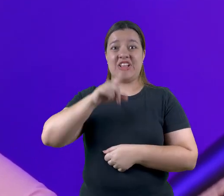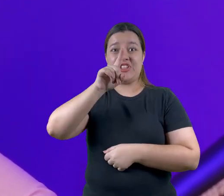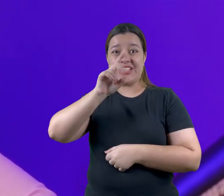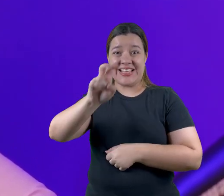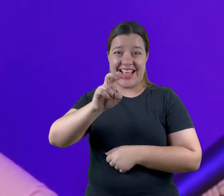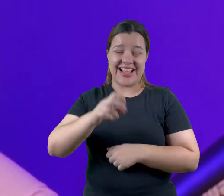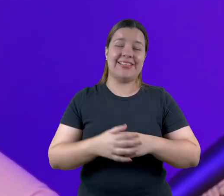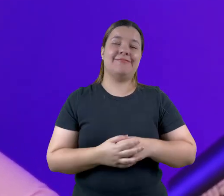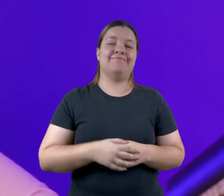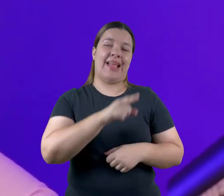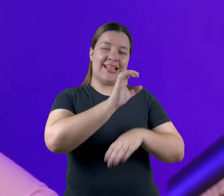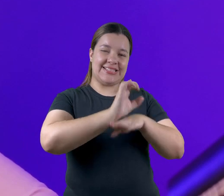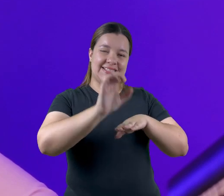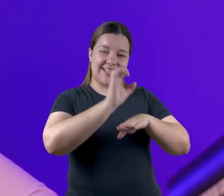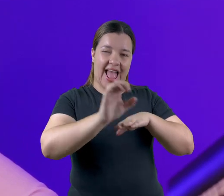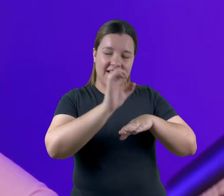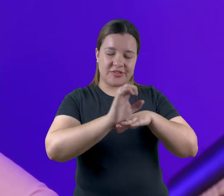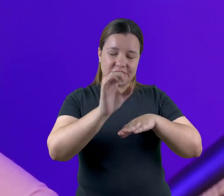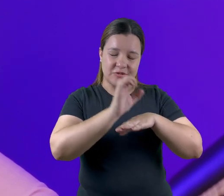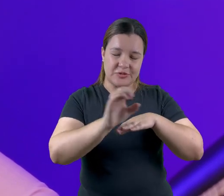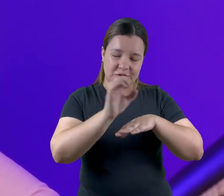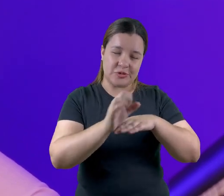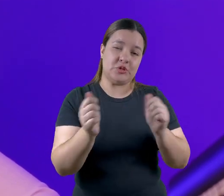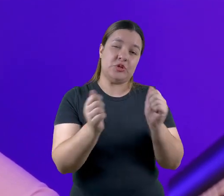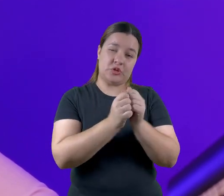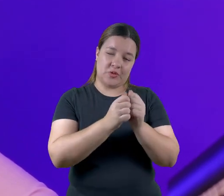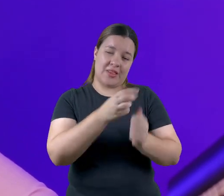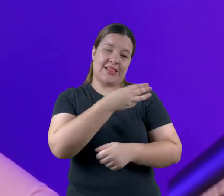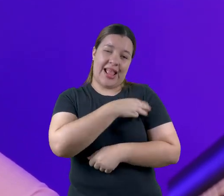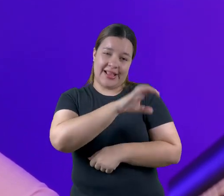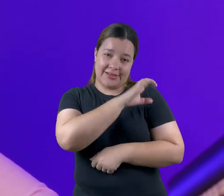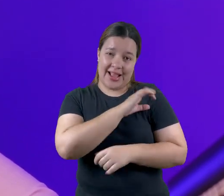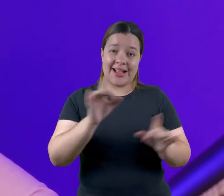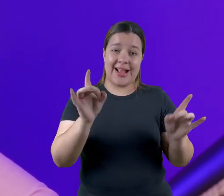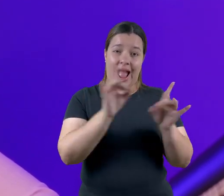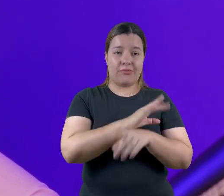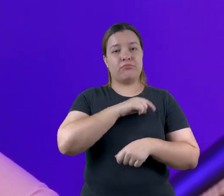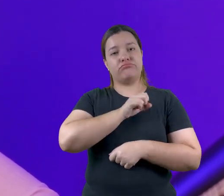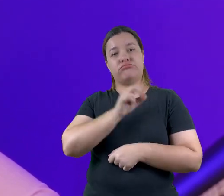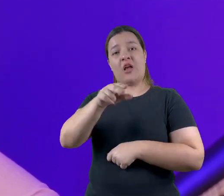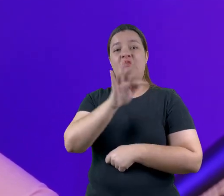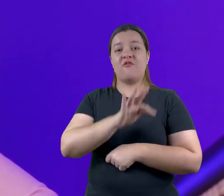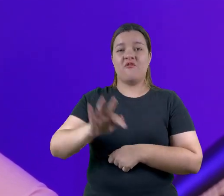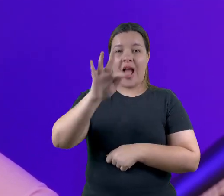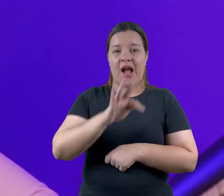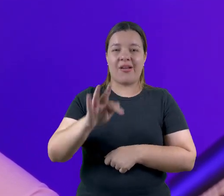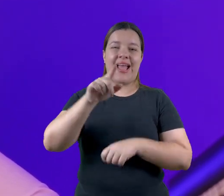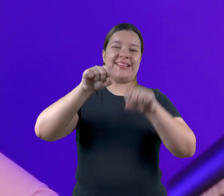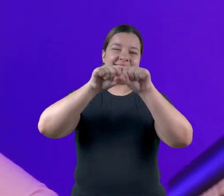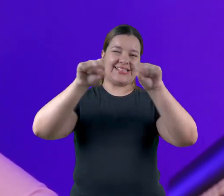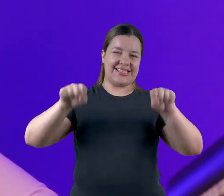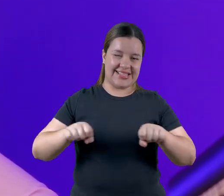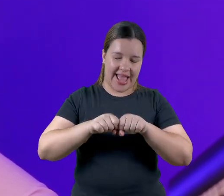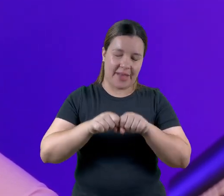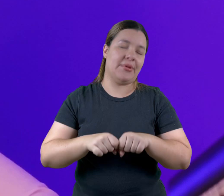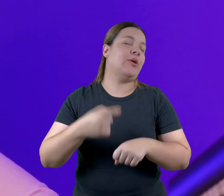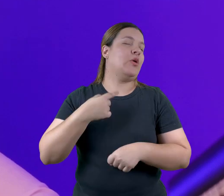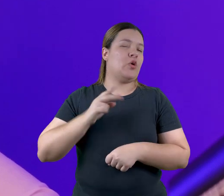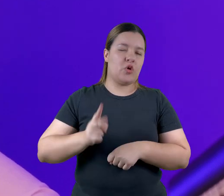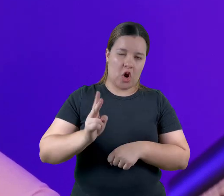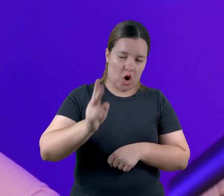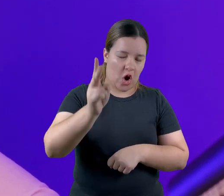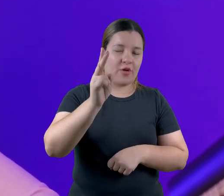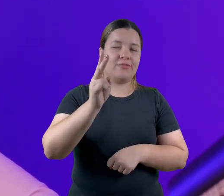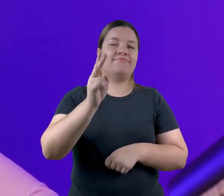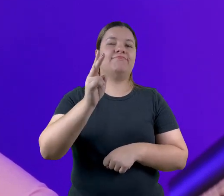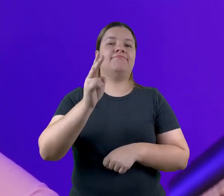né Depois da Pirelli eu já que foi o nível médio médio já entrei na faculdade análise de sistemas aí já